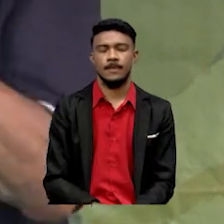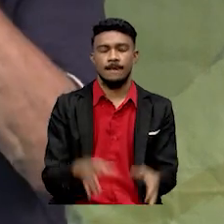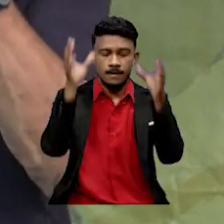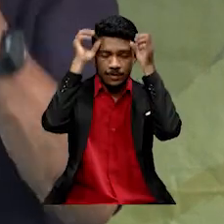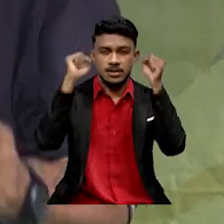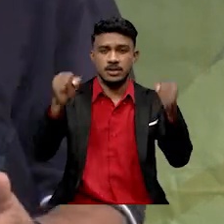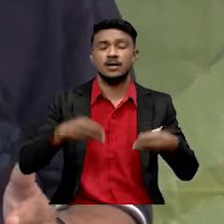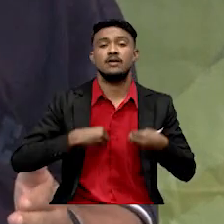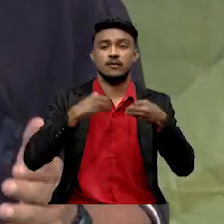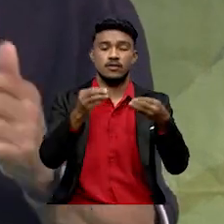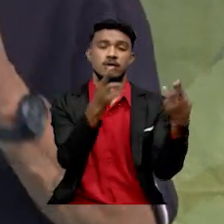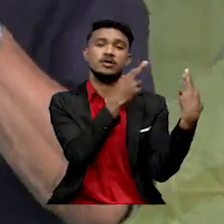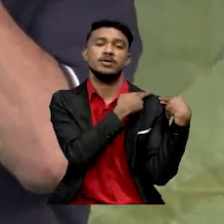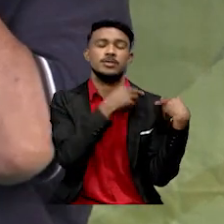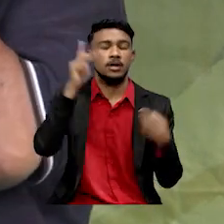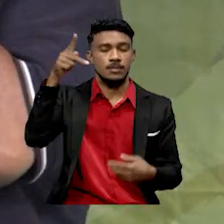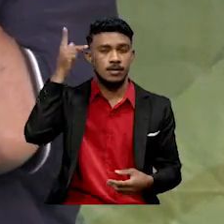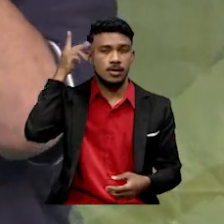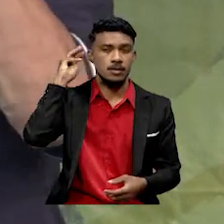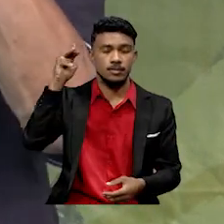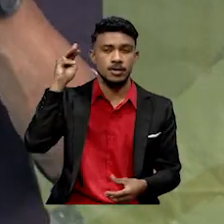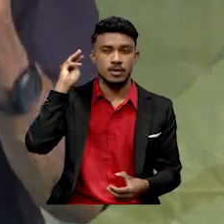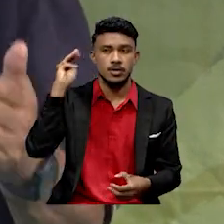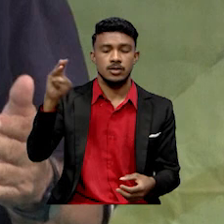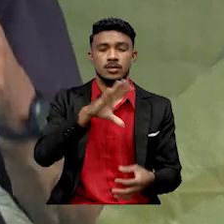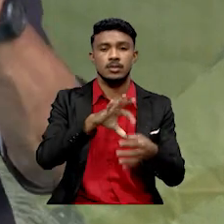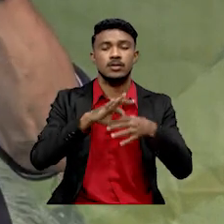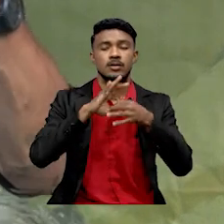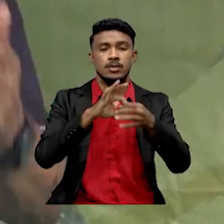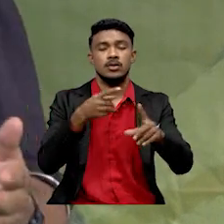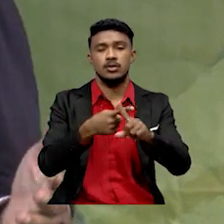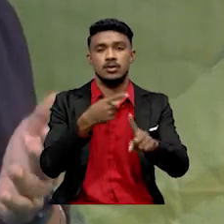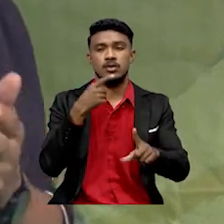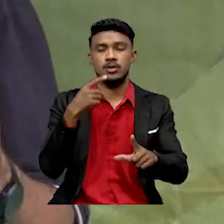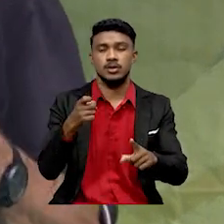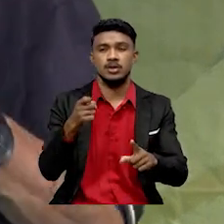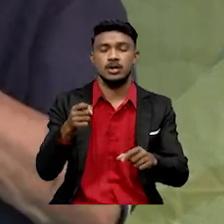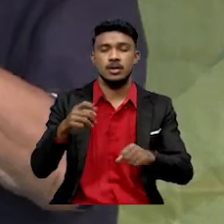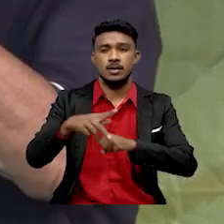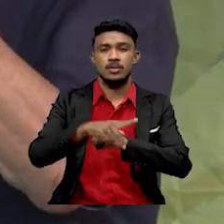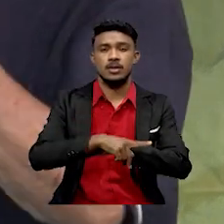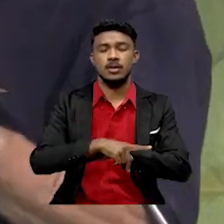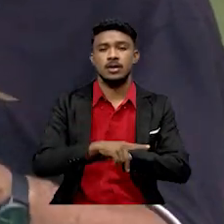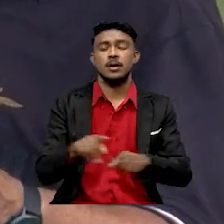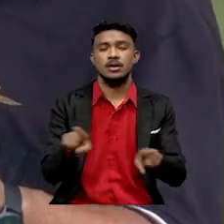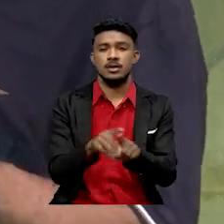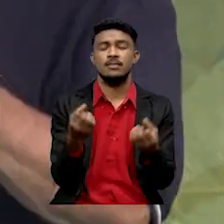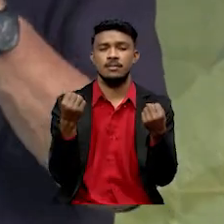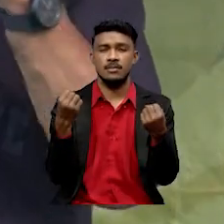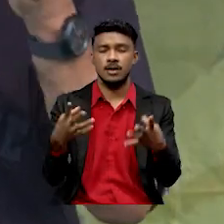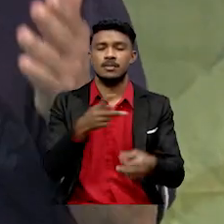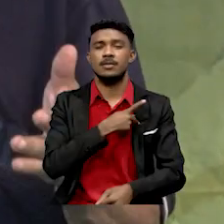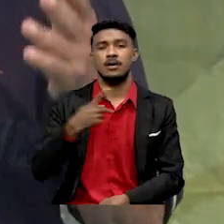Presidente for posse, vá primeiro-ministro, indigitado, fosse partido mais votado, ou maioria